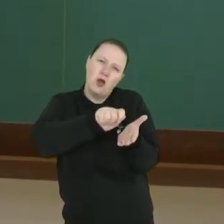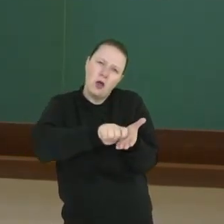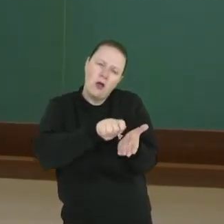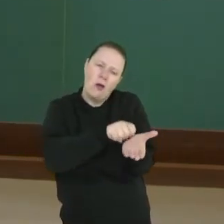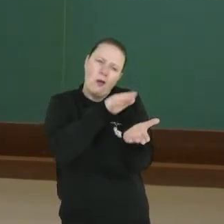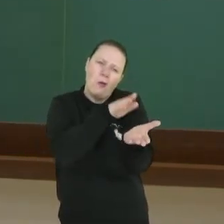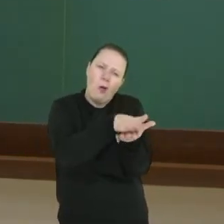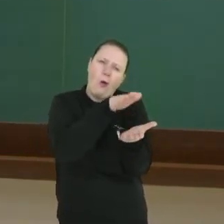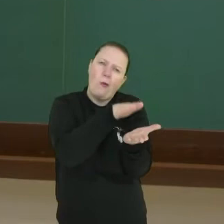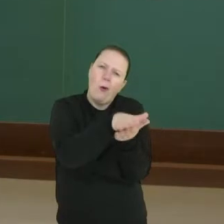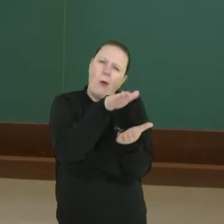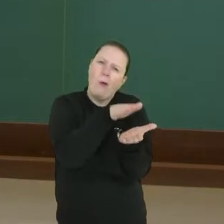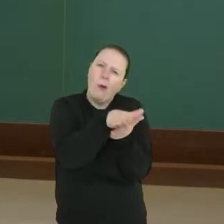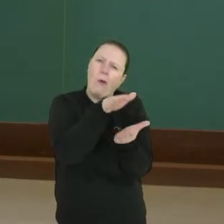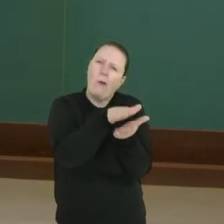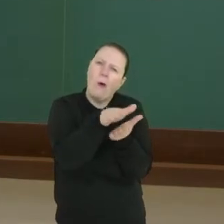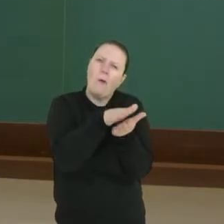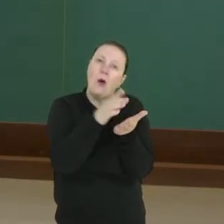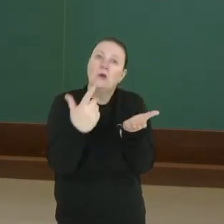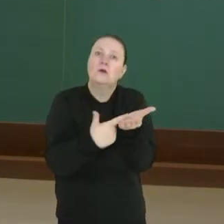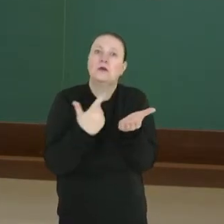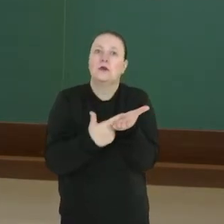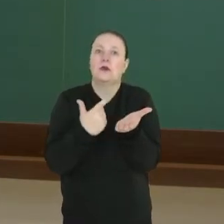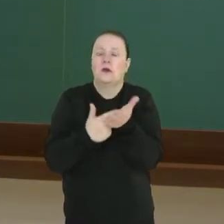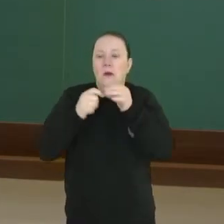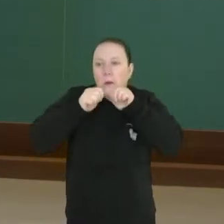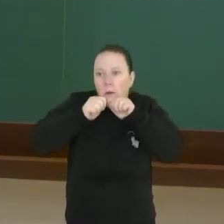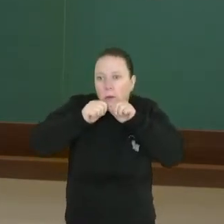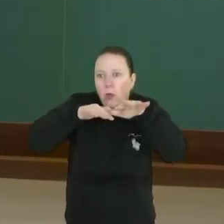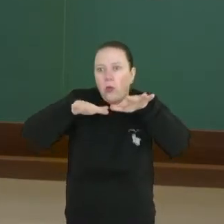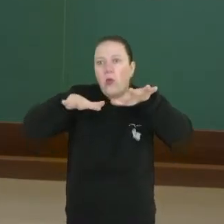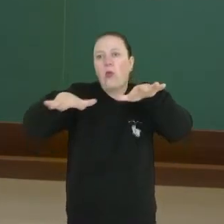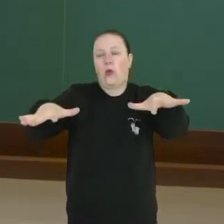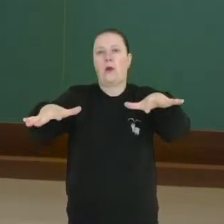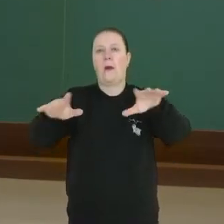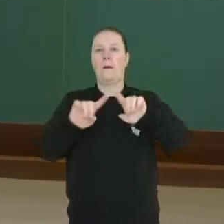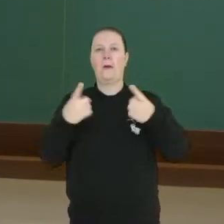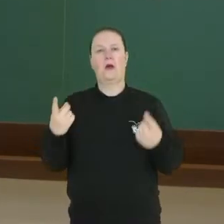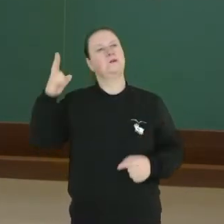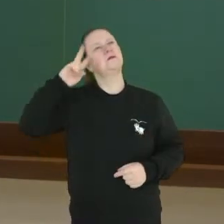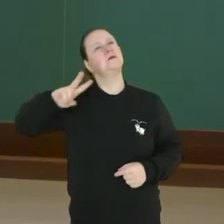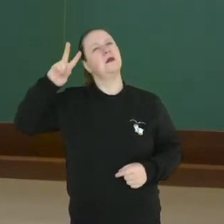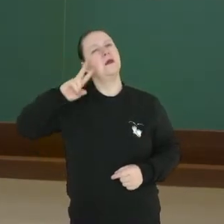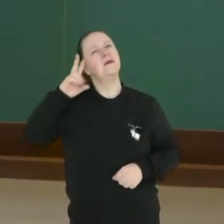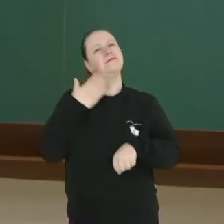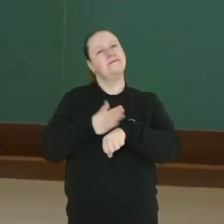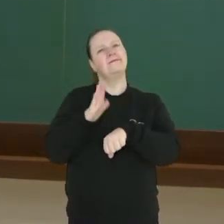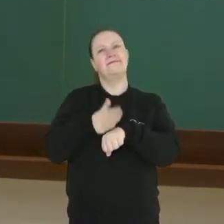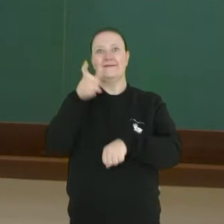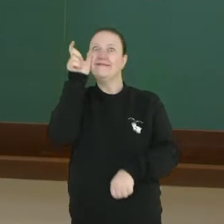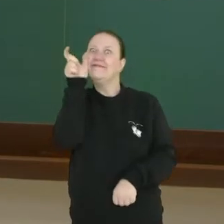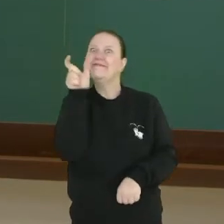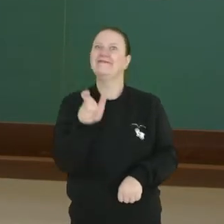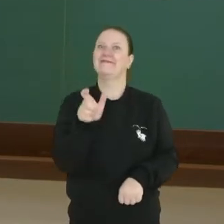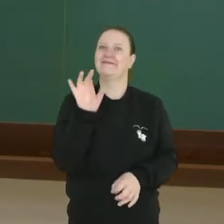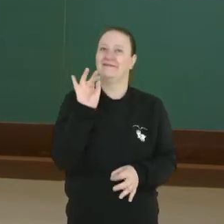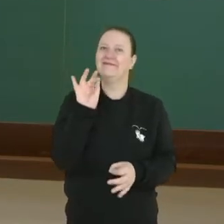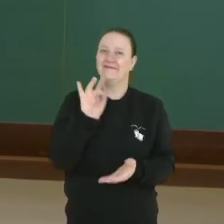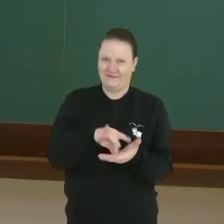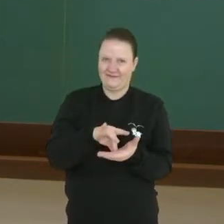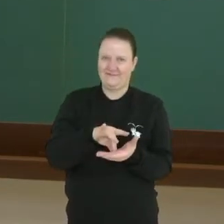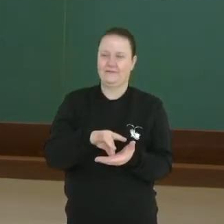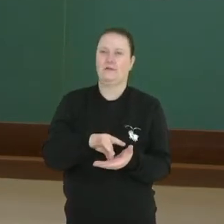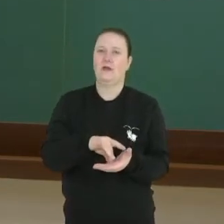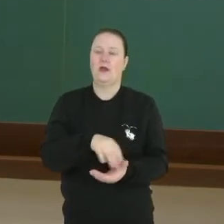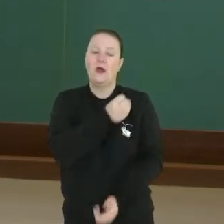se difundindo muito mais. Mas a contação de histórias é uma prática muito interessante. Lá no ensino fundamental